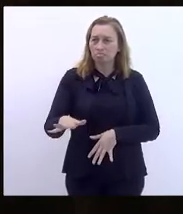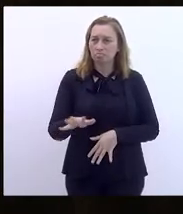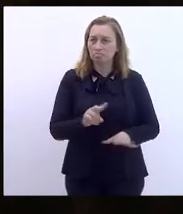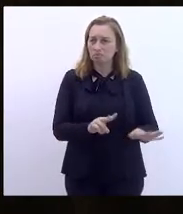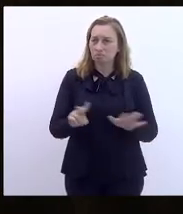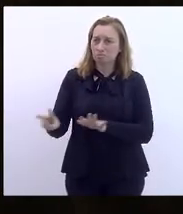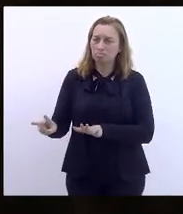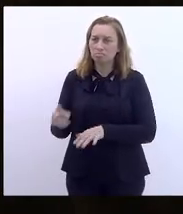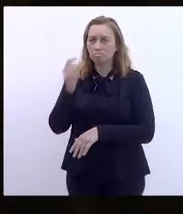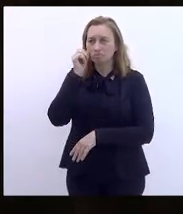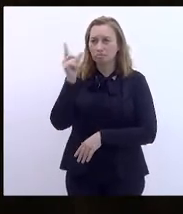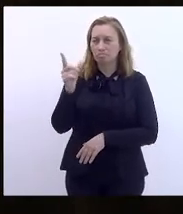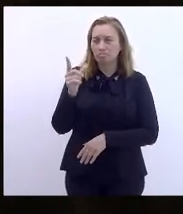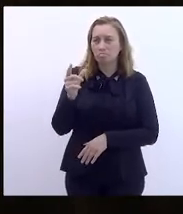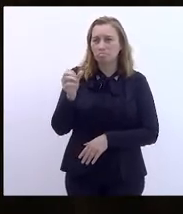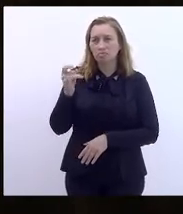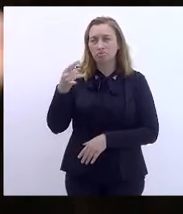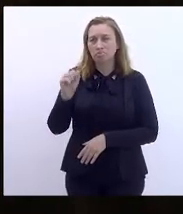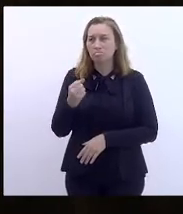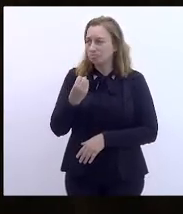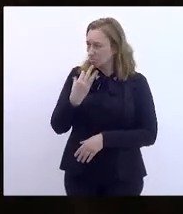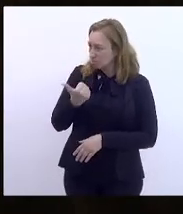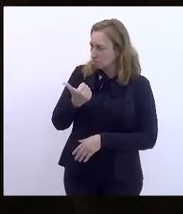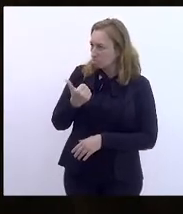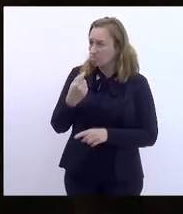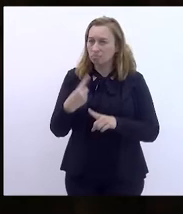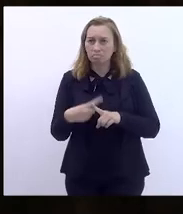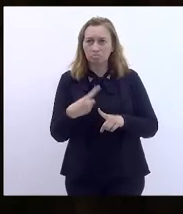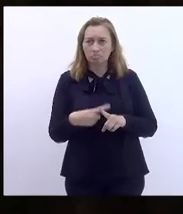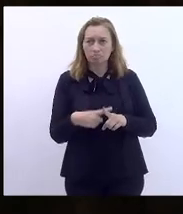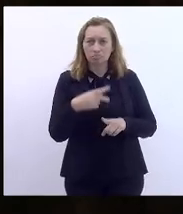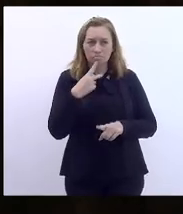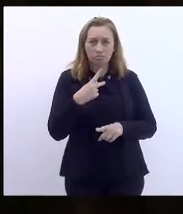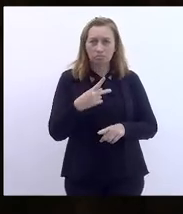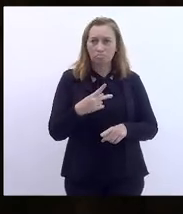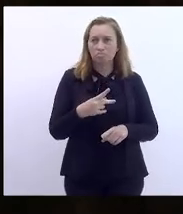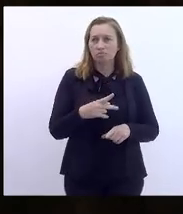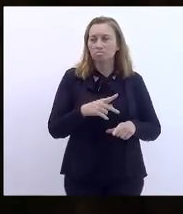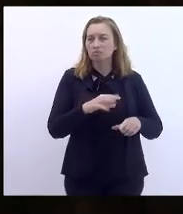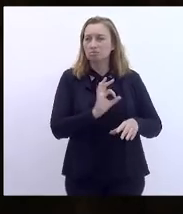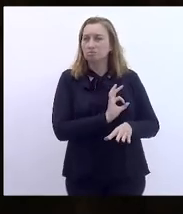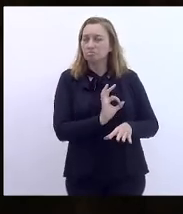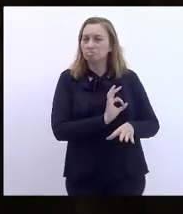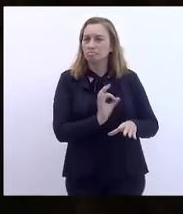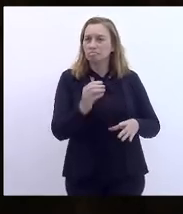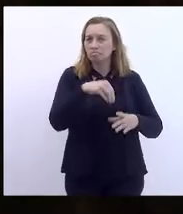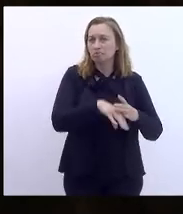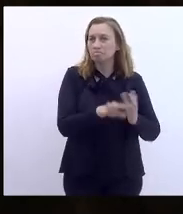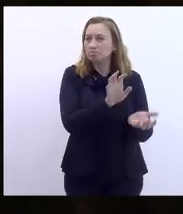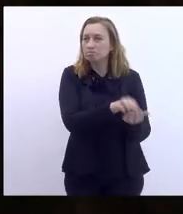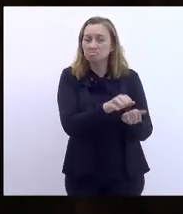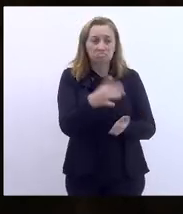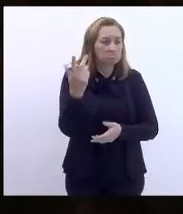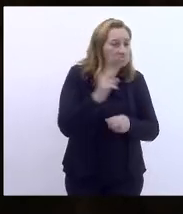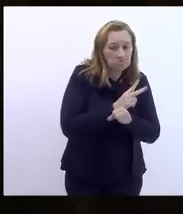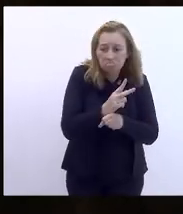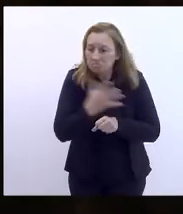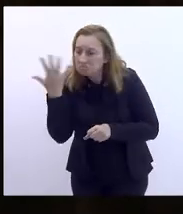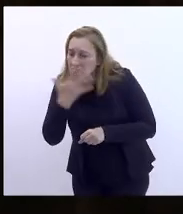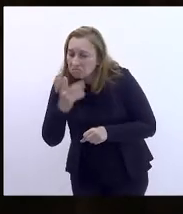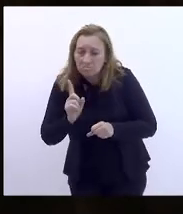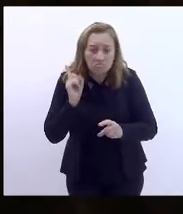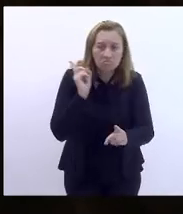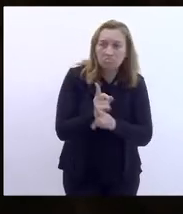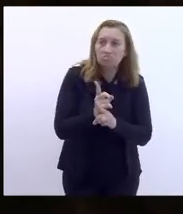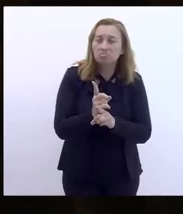semana eu fui acordado com Sandra tá tudo bem porque dizer que tinha uma operação no Jacarezinho eu procurei eu não vi e depois eu fui